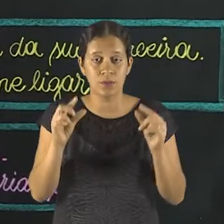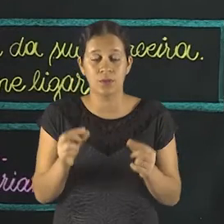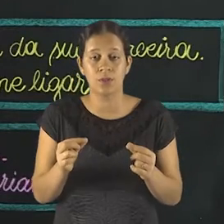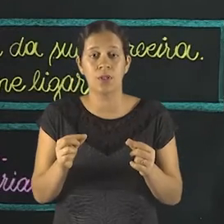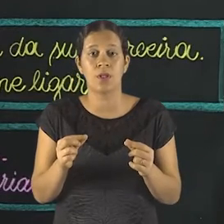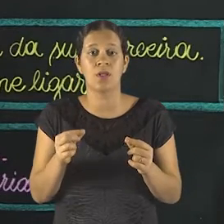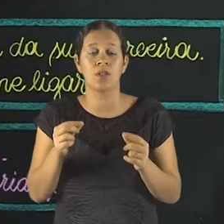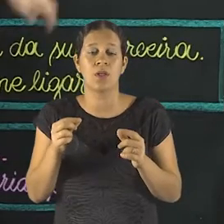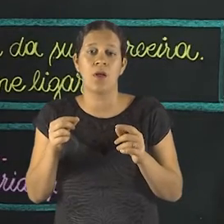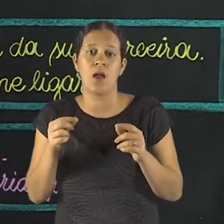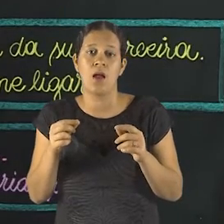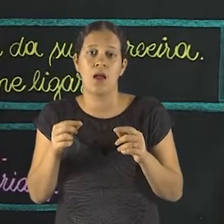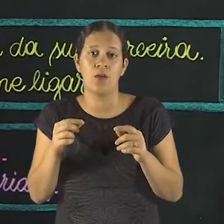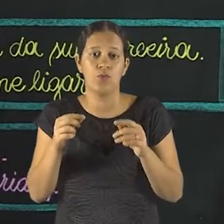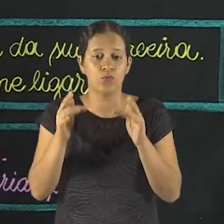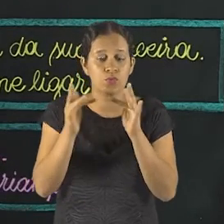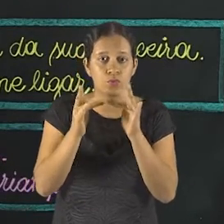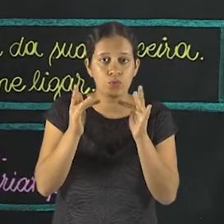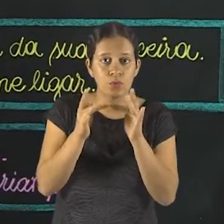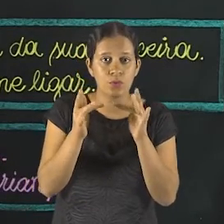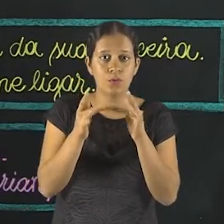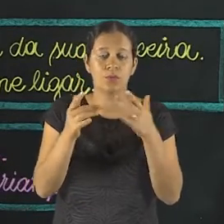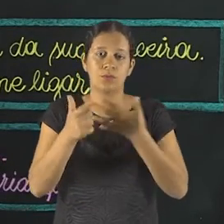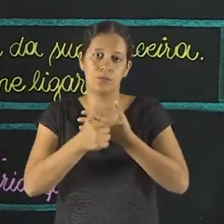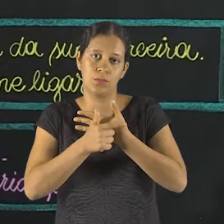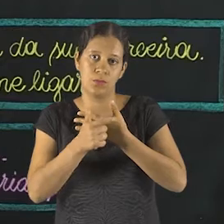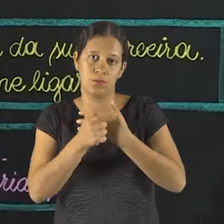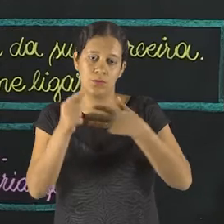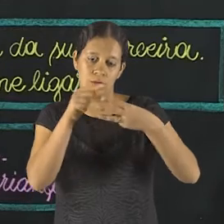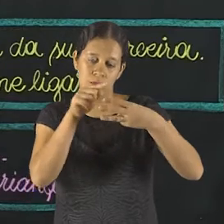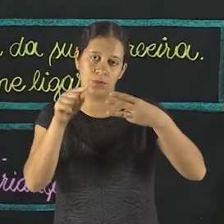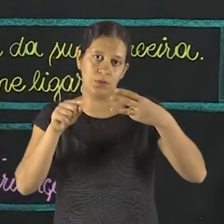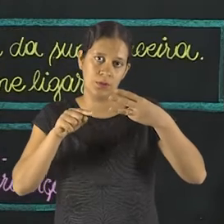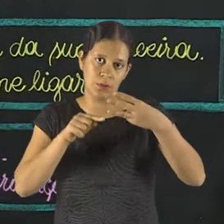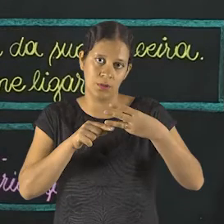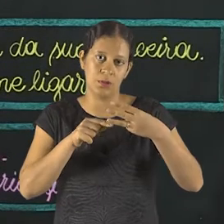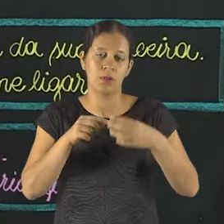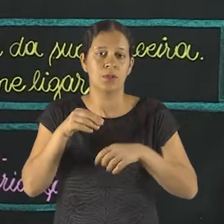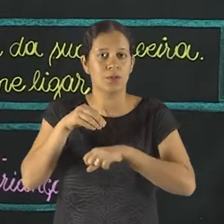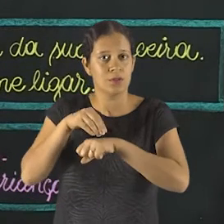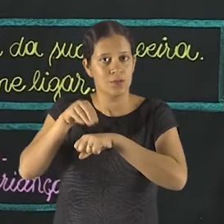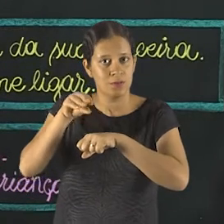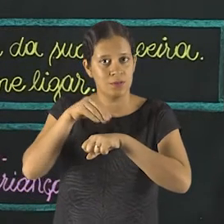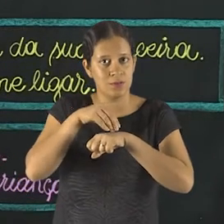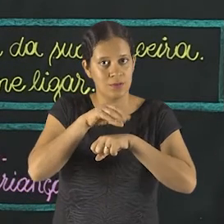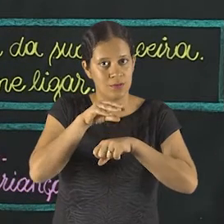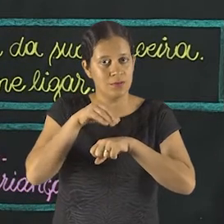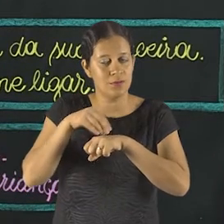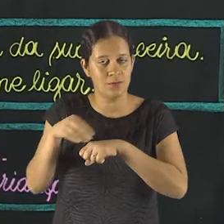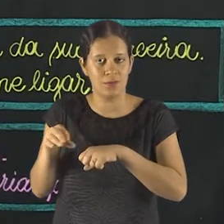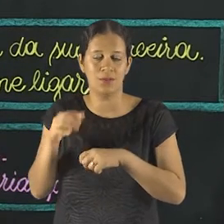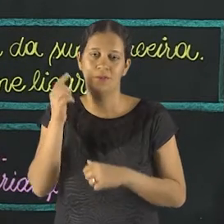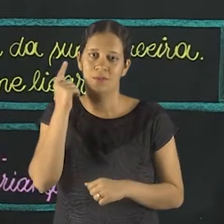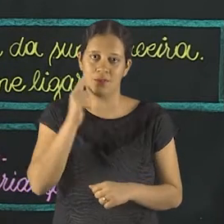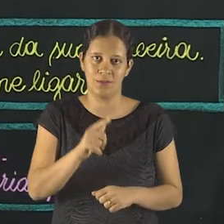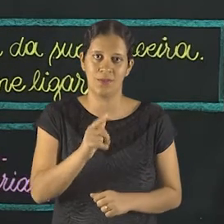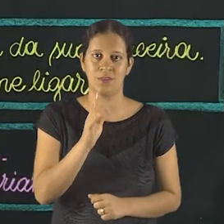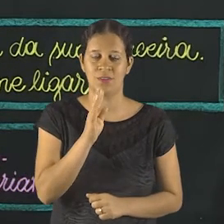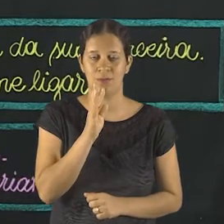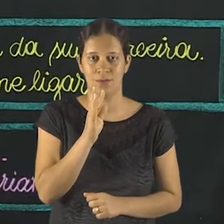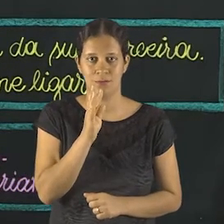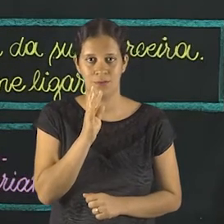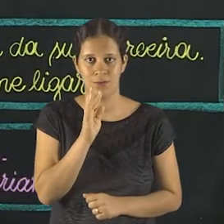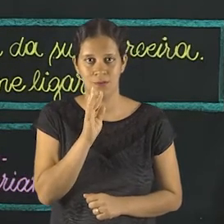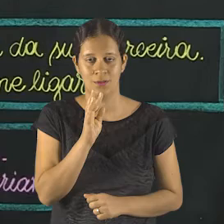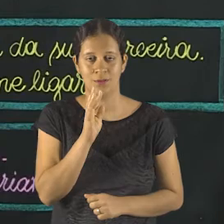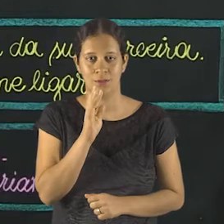estar associada a essas funções nominais. Então, essa é uma dica bem útil para você conseguir